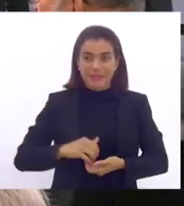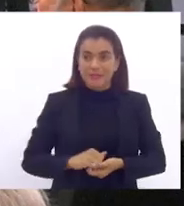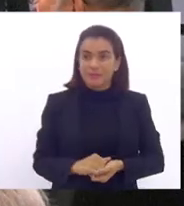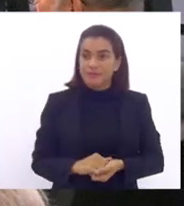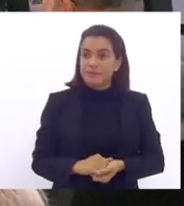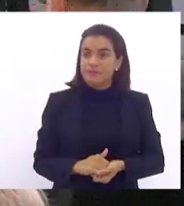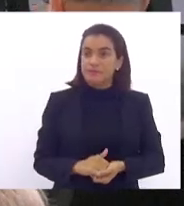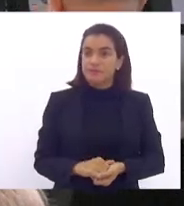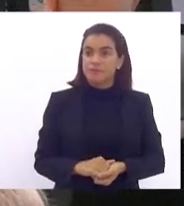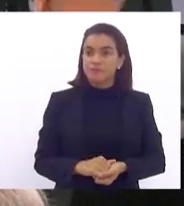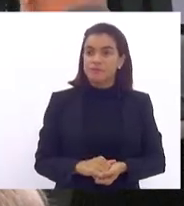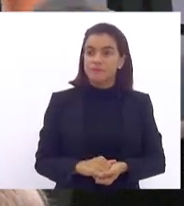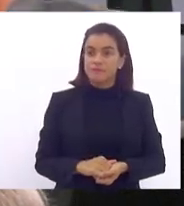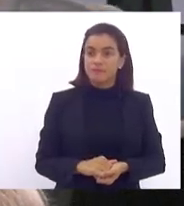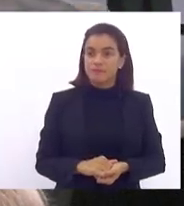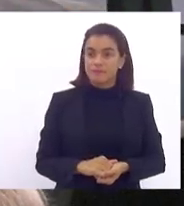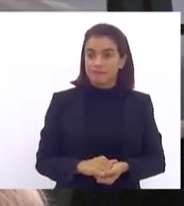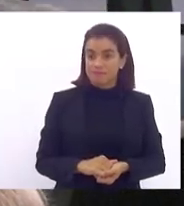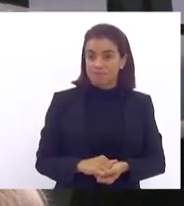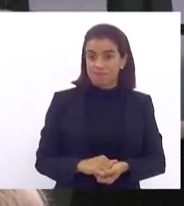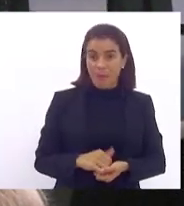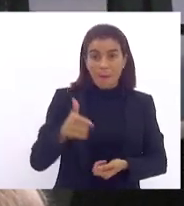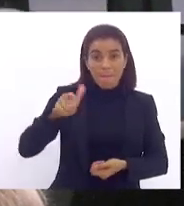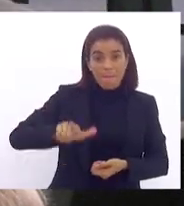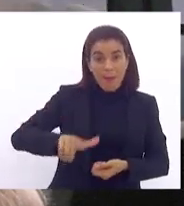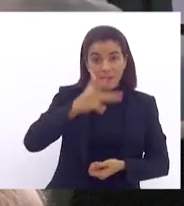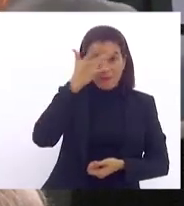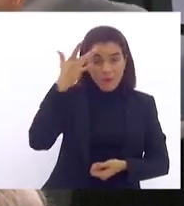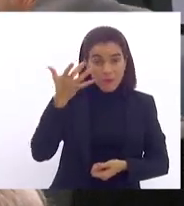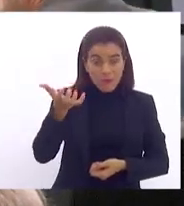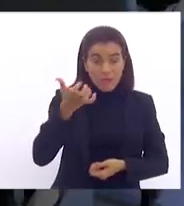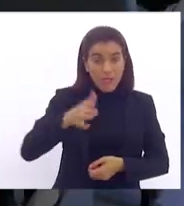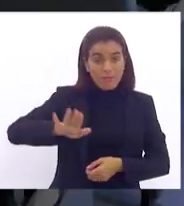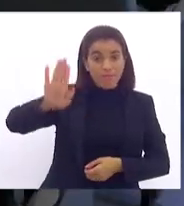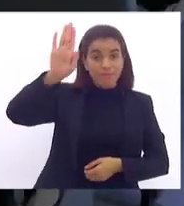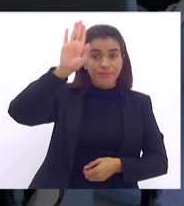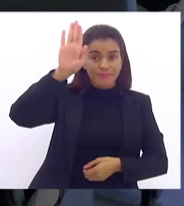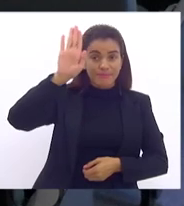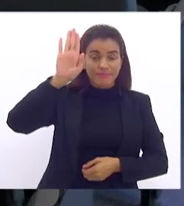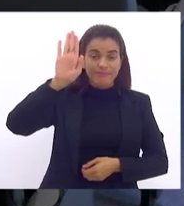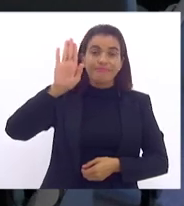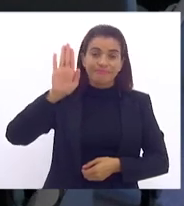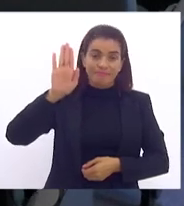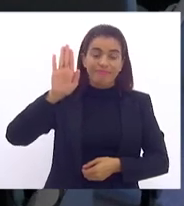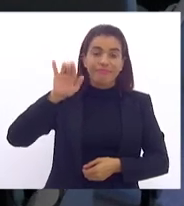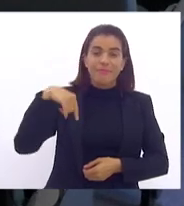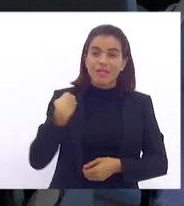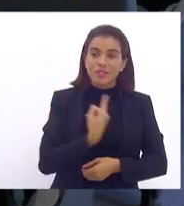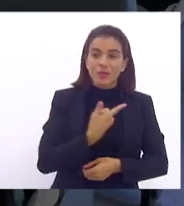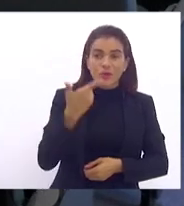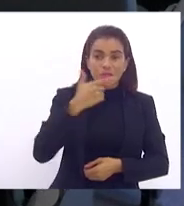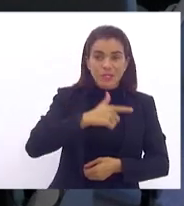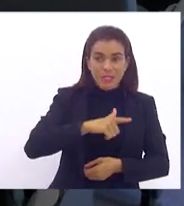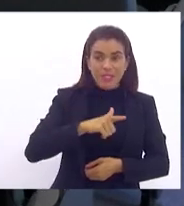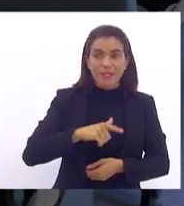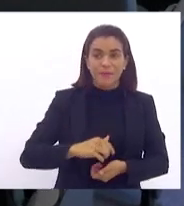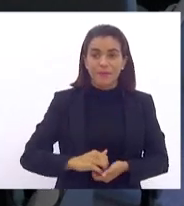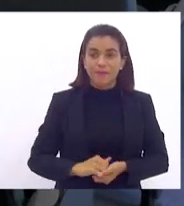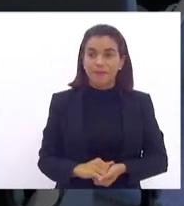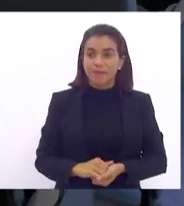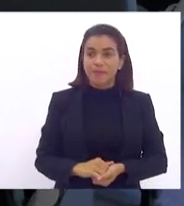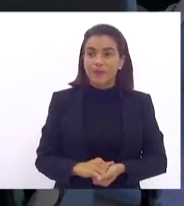aqui Luis Paulo é se alguém mais quiser por favor levante a mão para que a gente possa e ouvir tem temos mais um lá